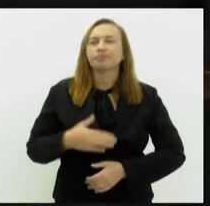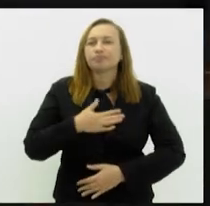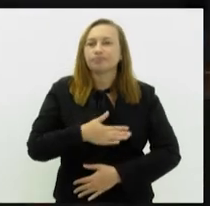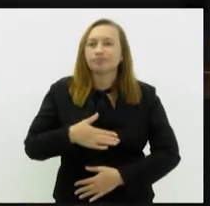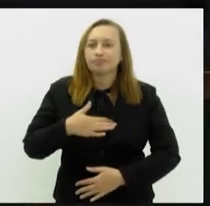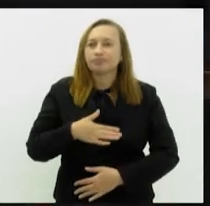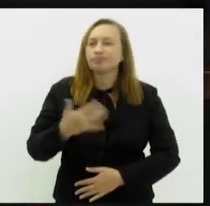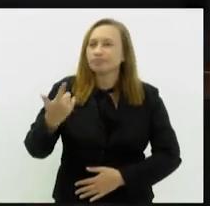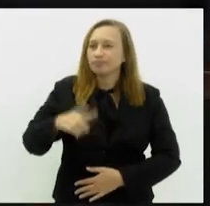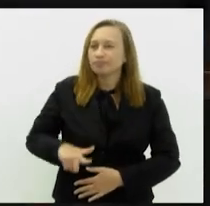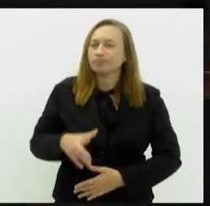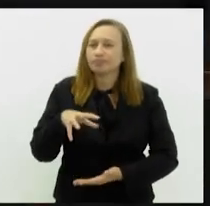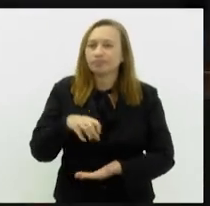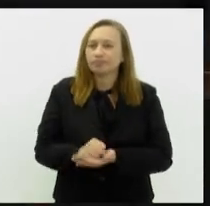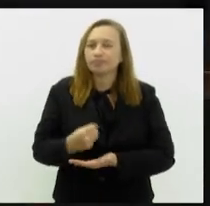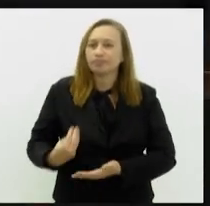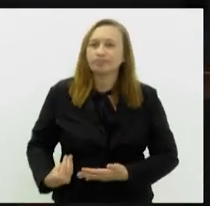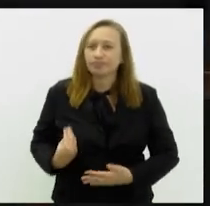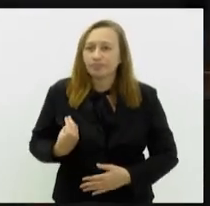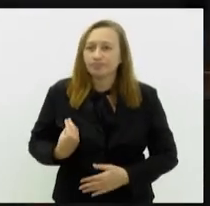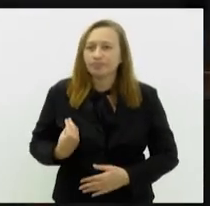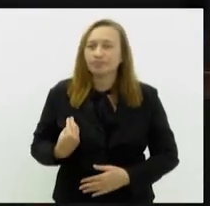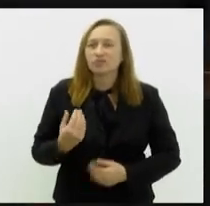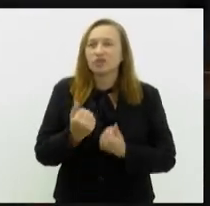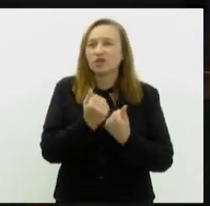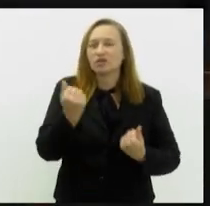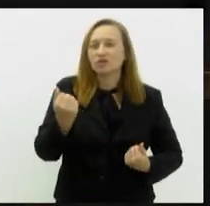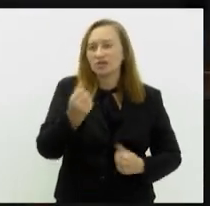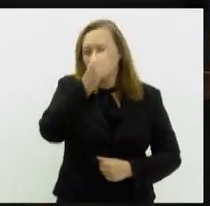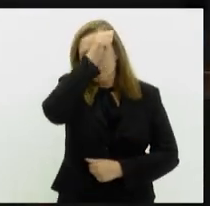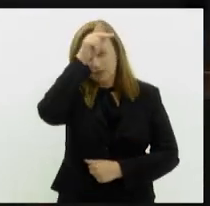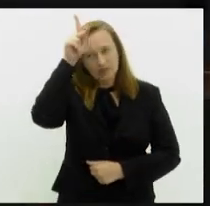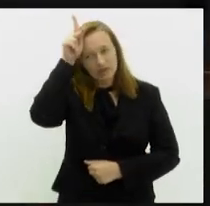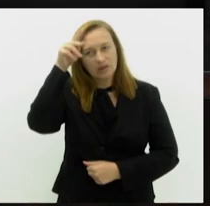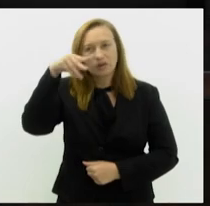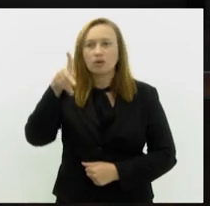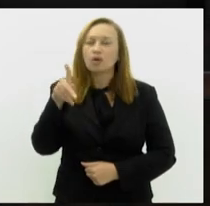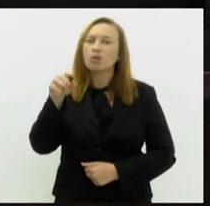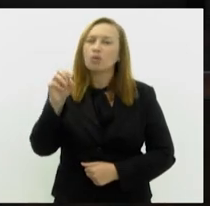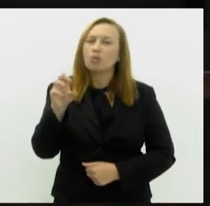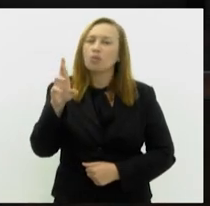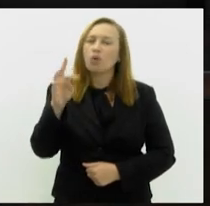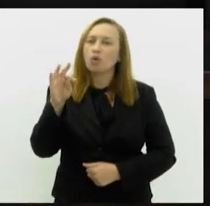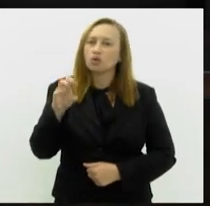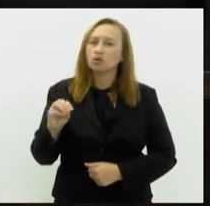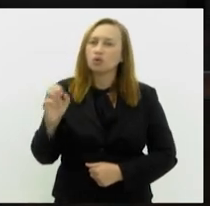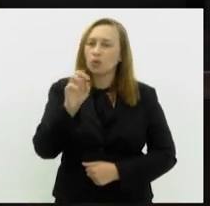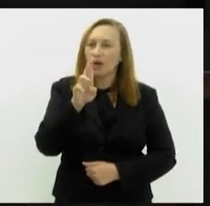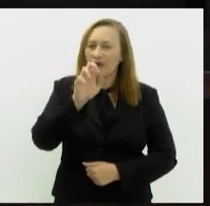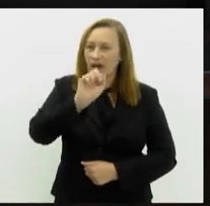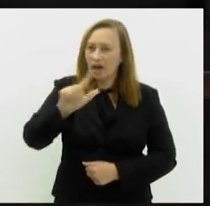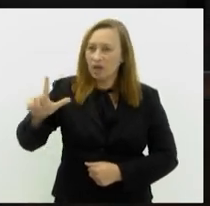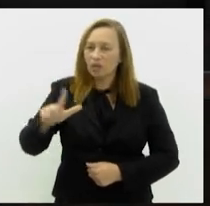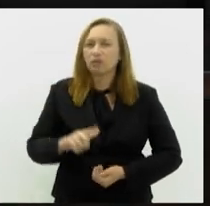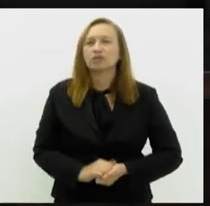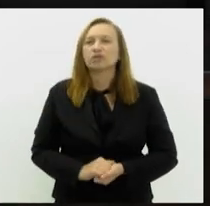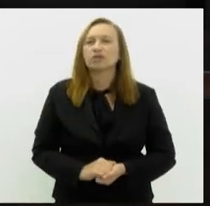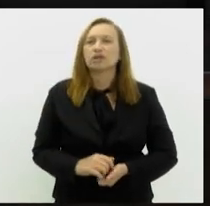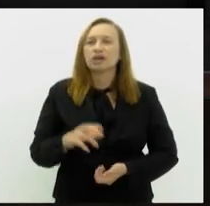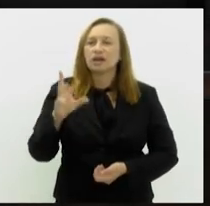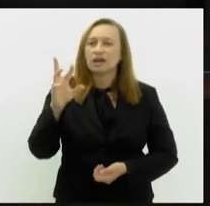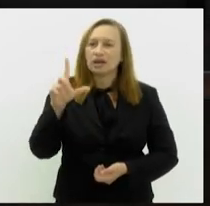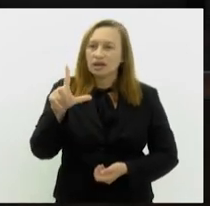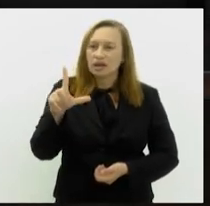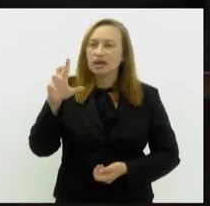Gostaria novamente de registrar a presença do vice-prefeito do município de Porto Real, Rafael de Carvalho, Laerte